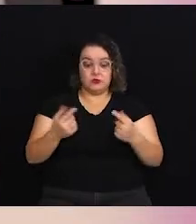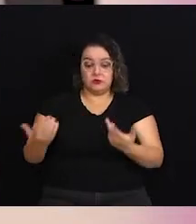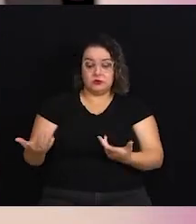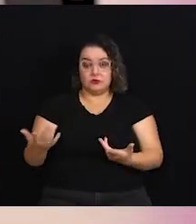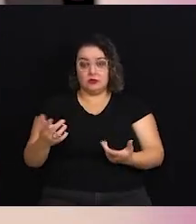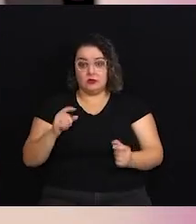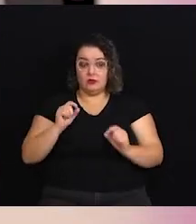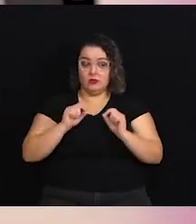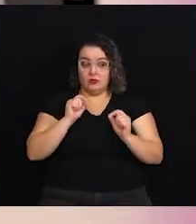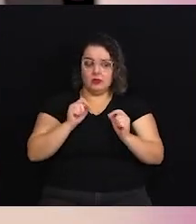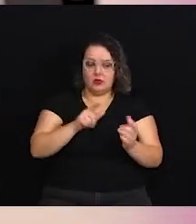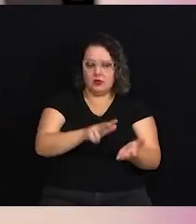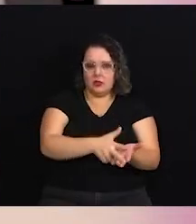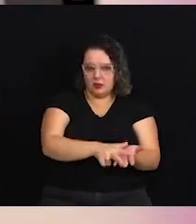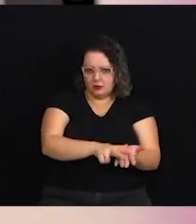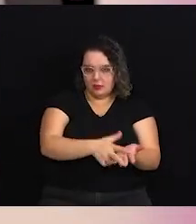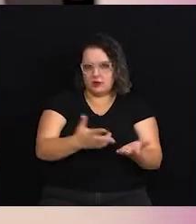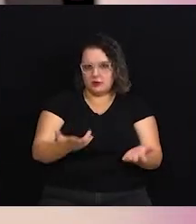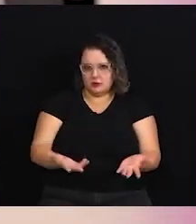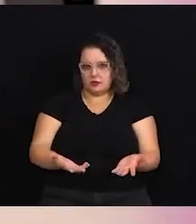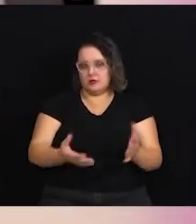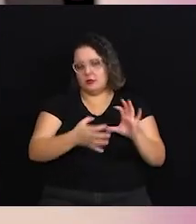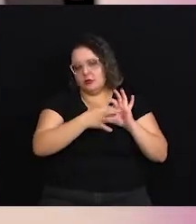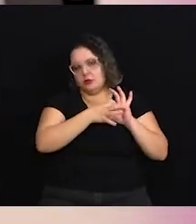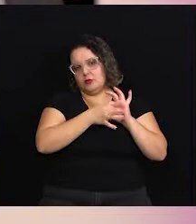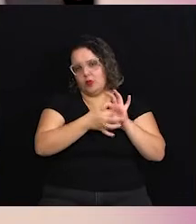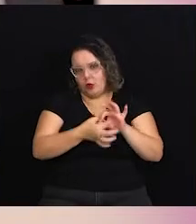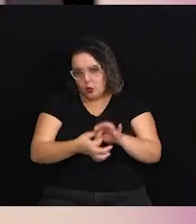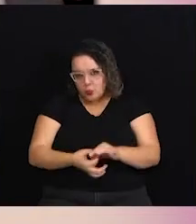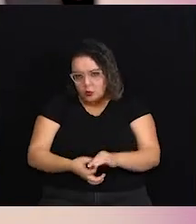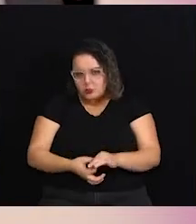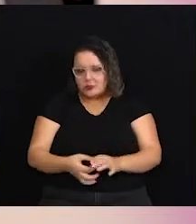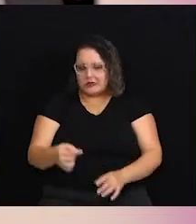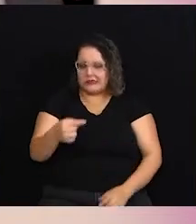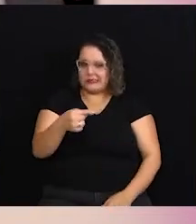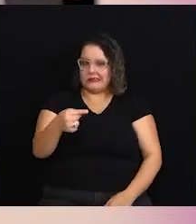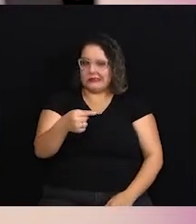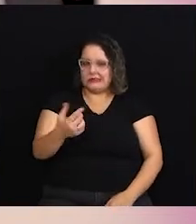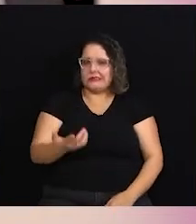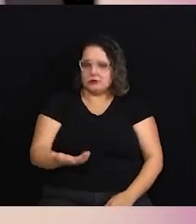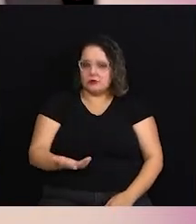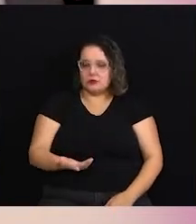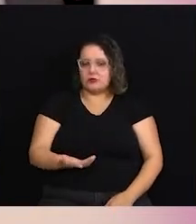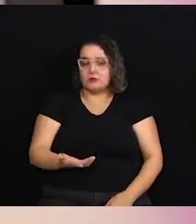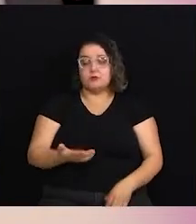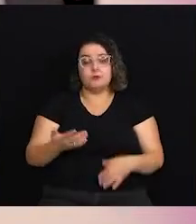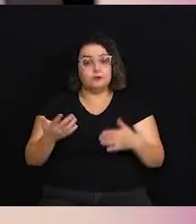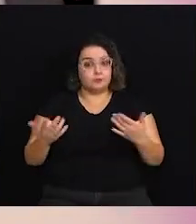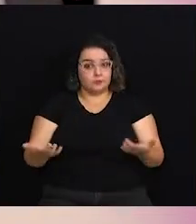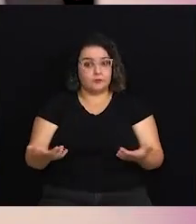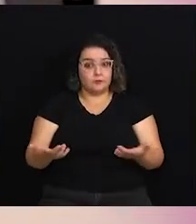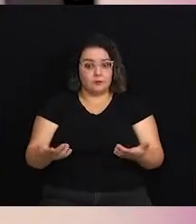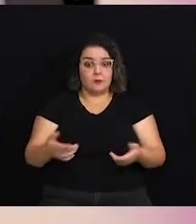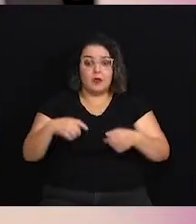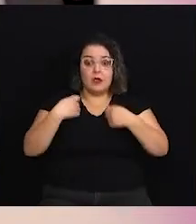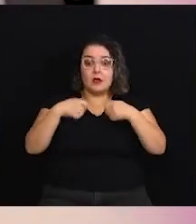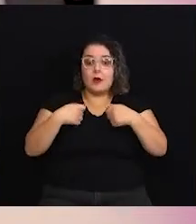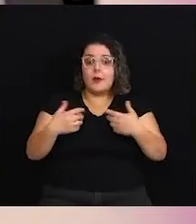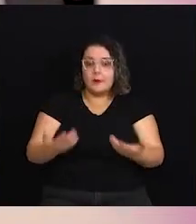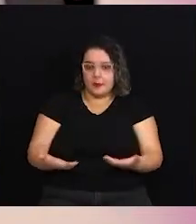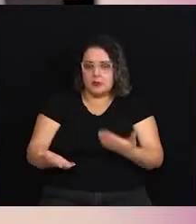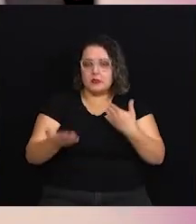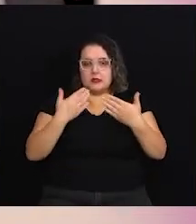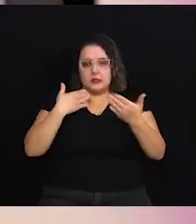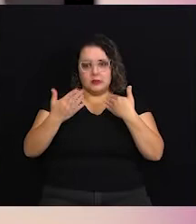discussão sobre a epilepsia E e no contexto muitas vezes negativa então é aí a necessidade